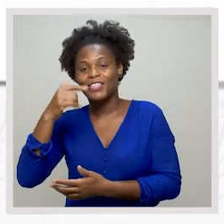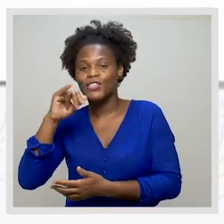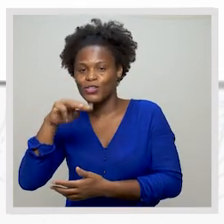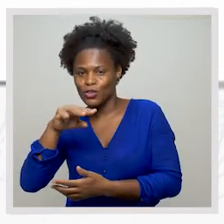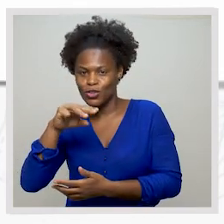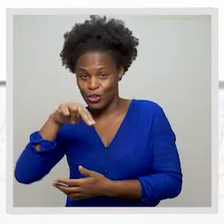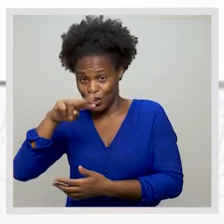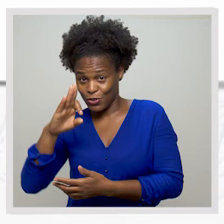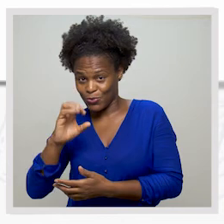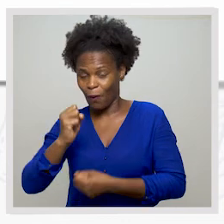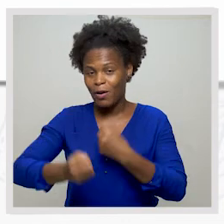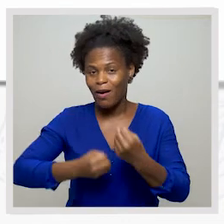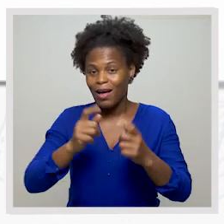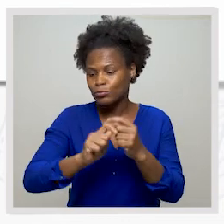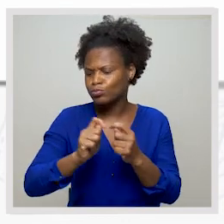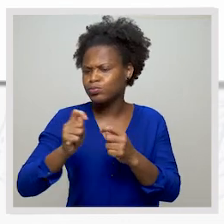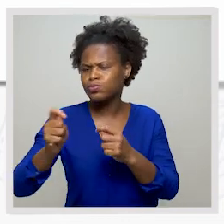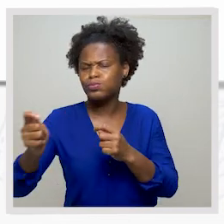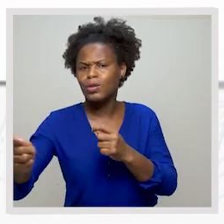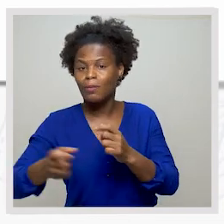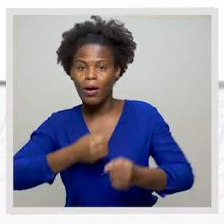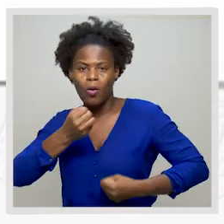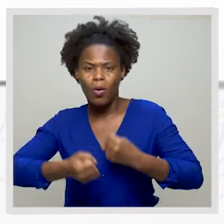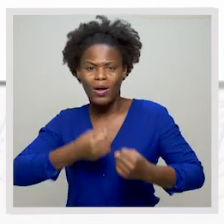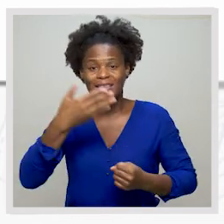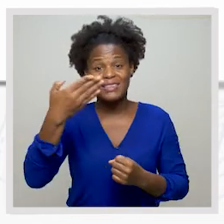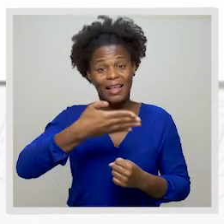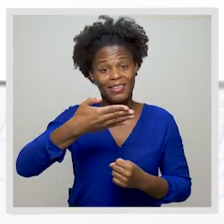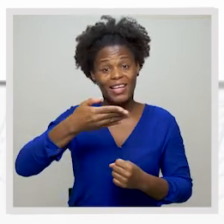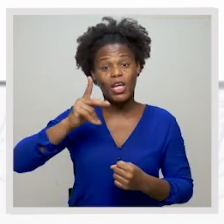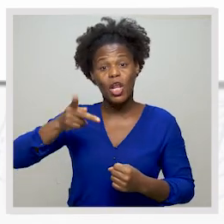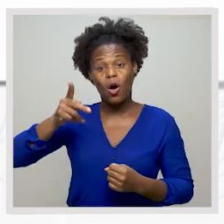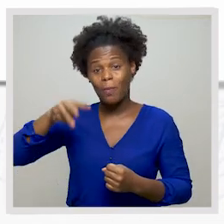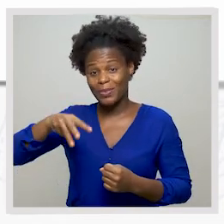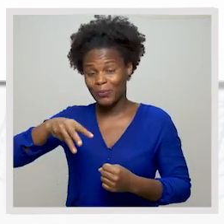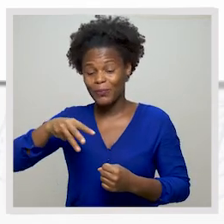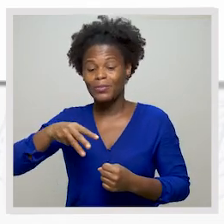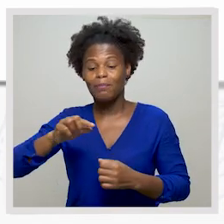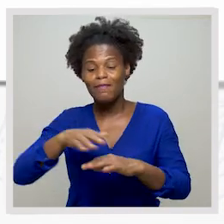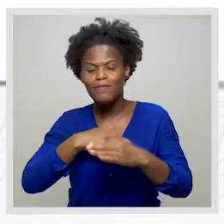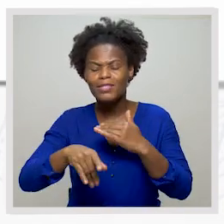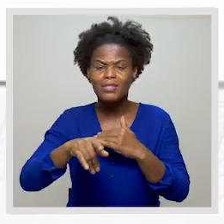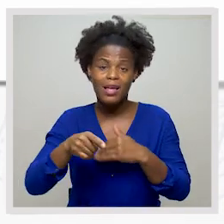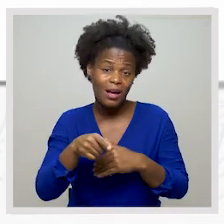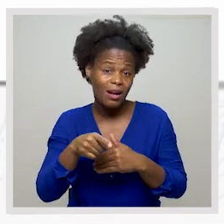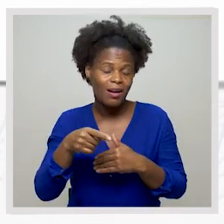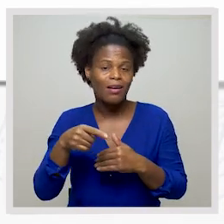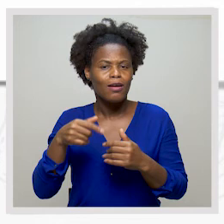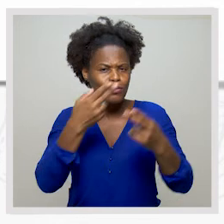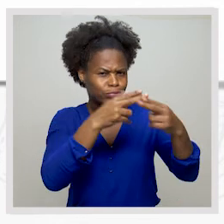A distância que os atletas têm de percorrer é de 7 quilômetros, tendo realizado para